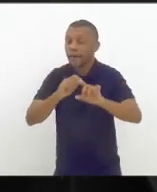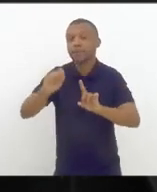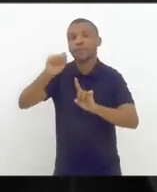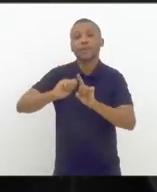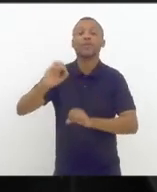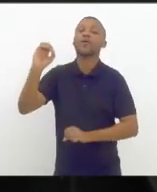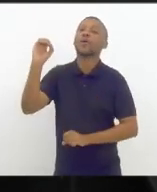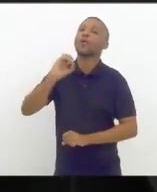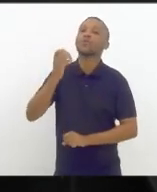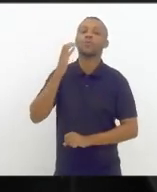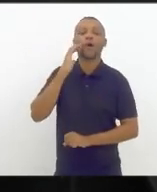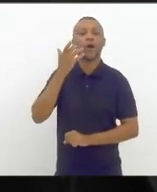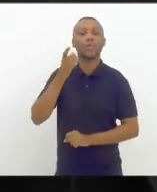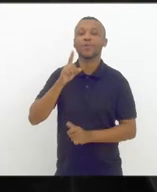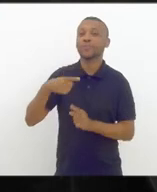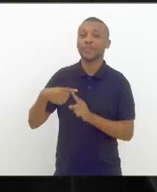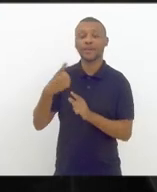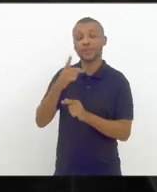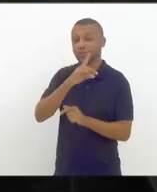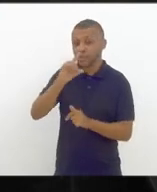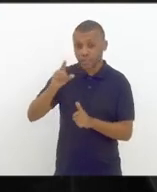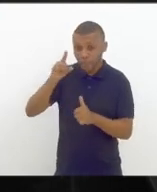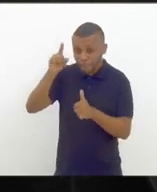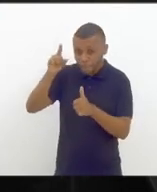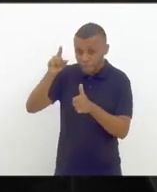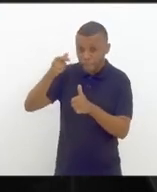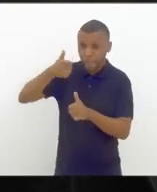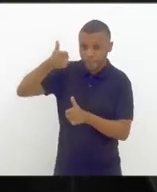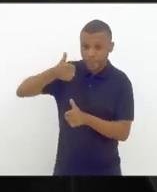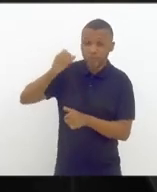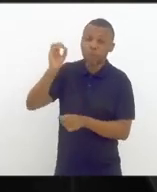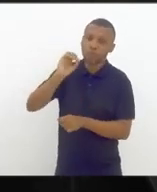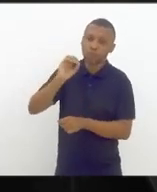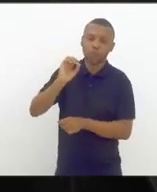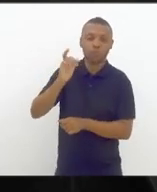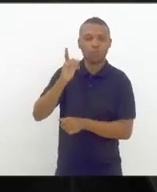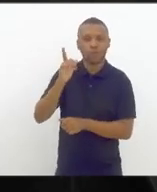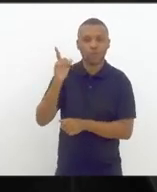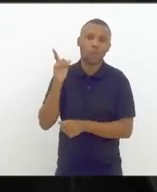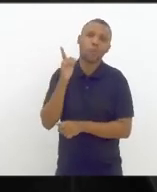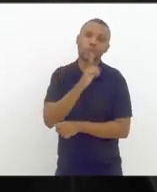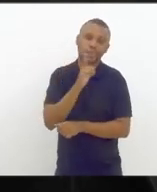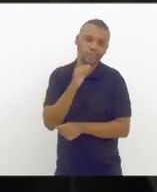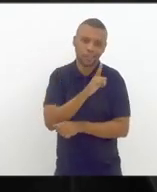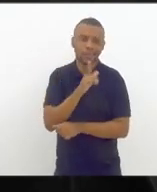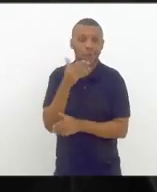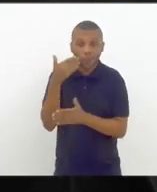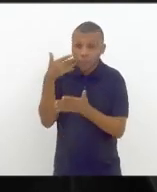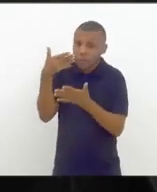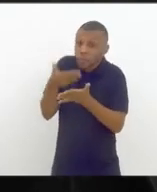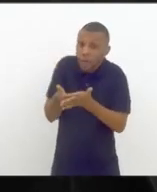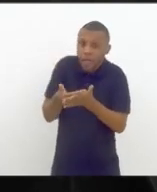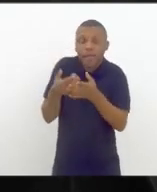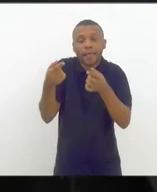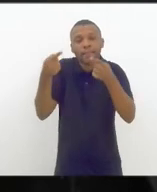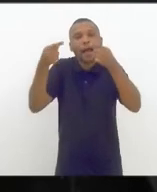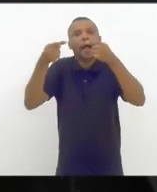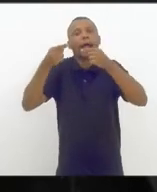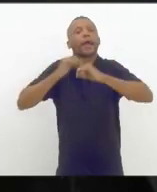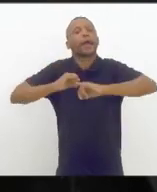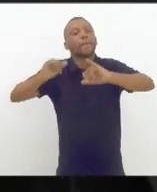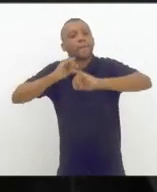porque no dia primeiro de outubro no sábado à noite ainda consegui mesmo no corre corre da campanha participar